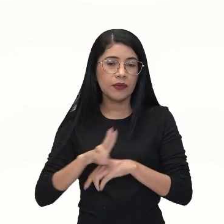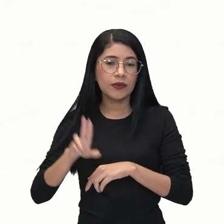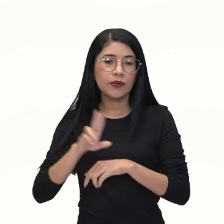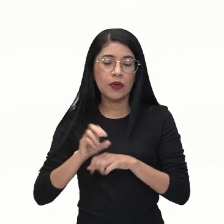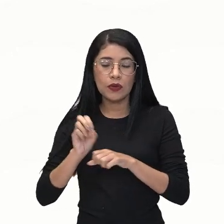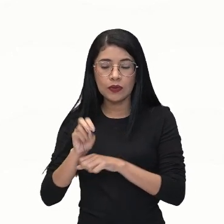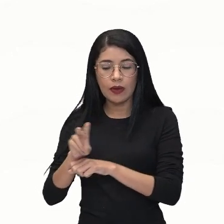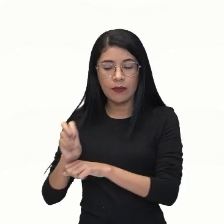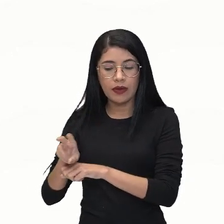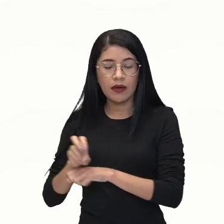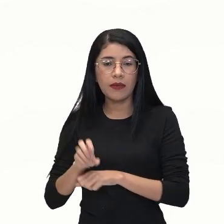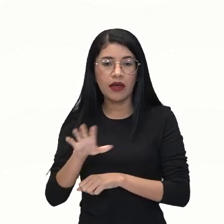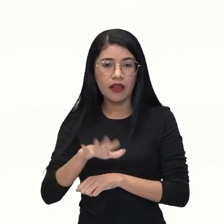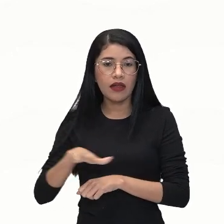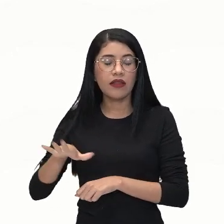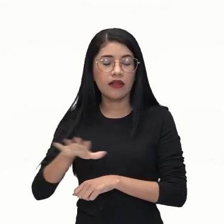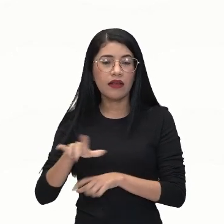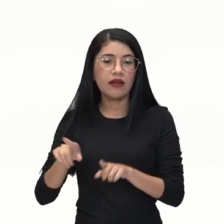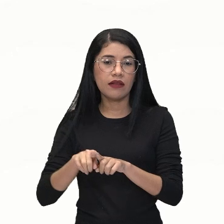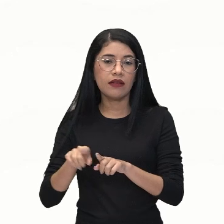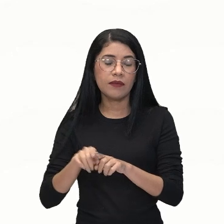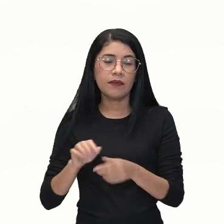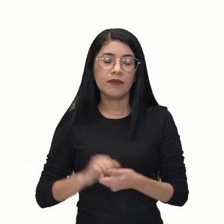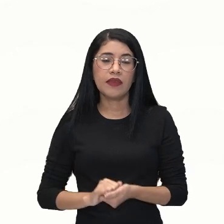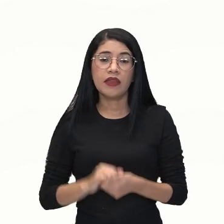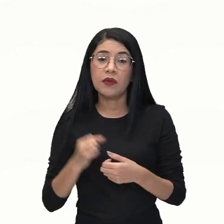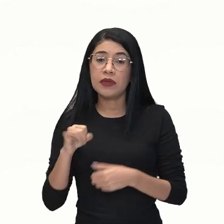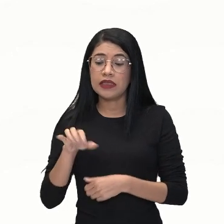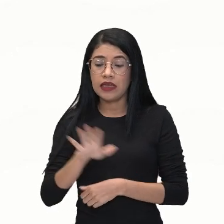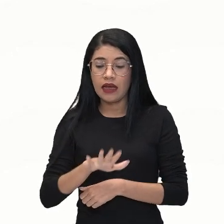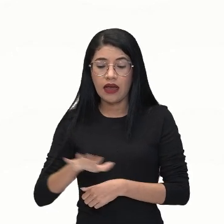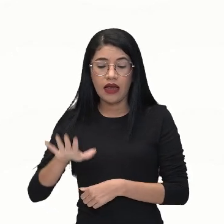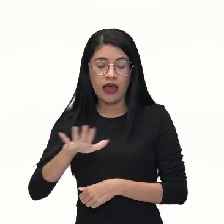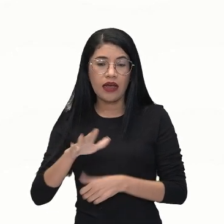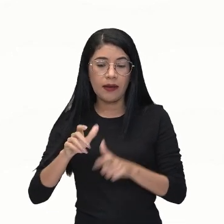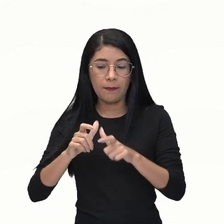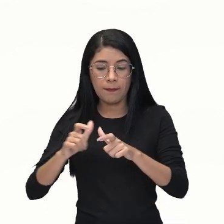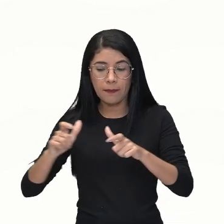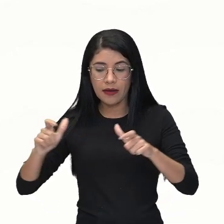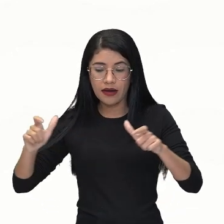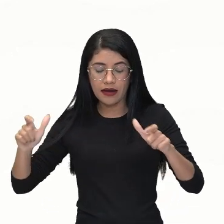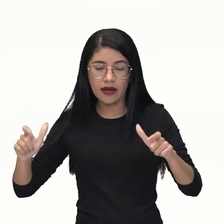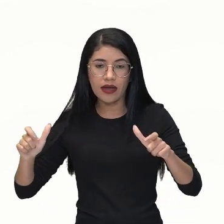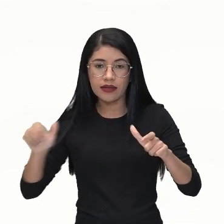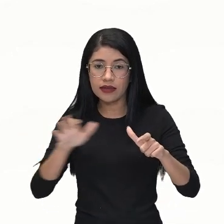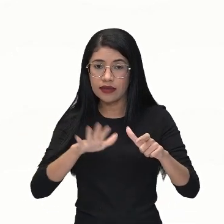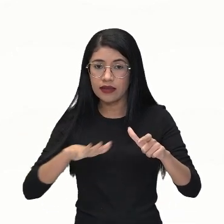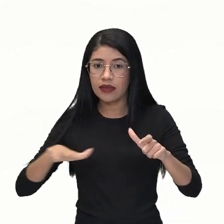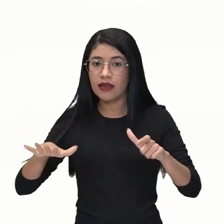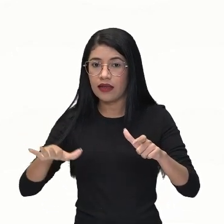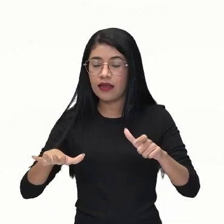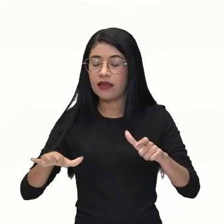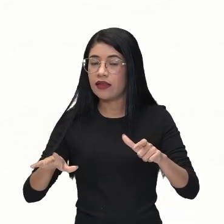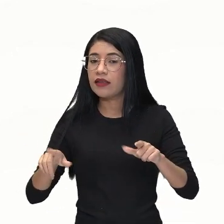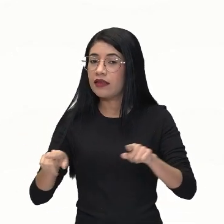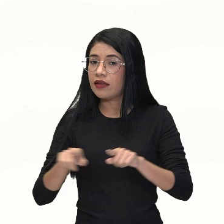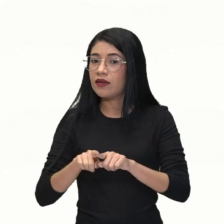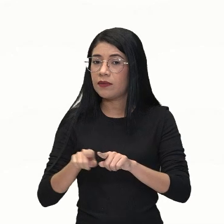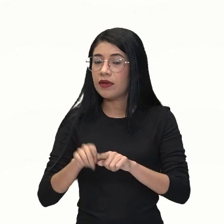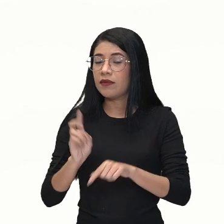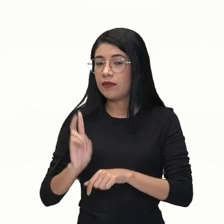de fertilizante, Logicamente, se eu tenho uma área maior, eu vou precisar de